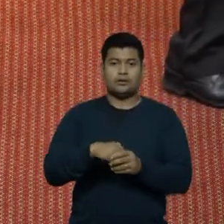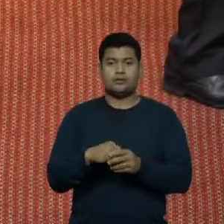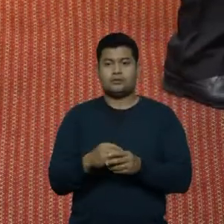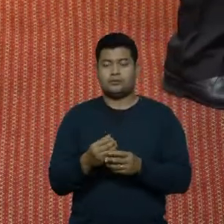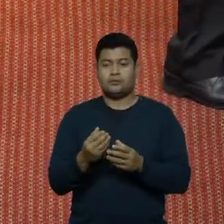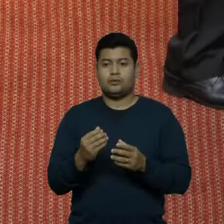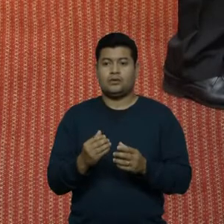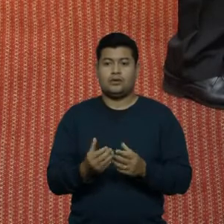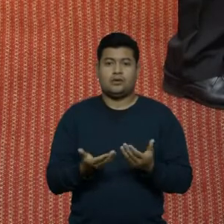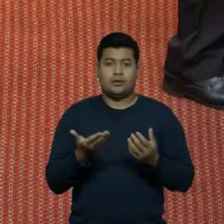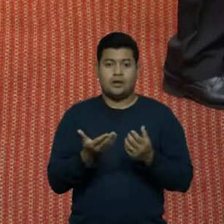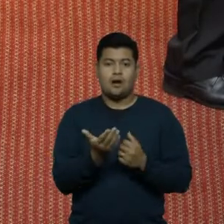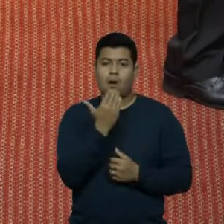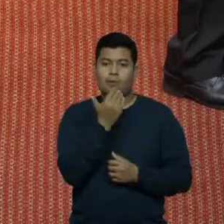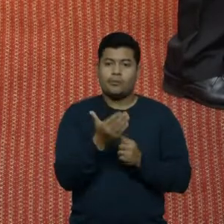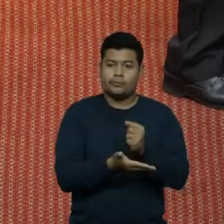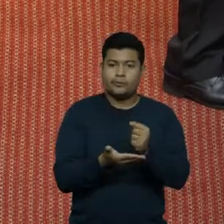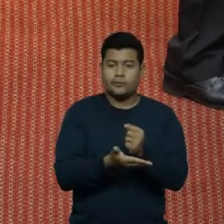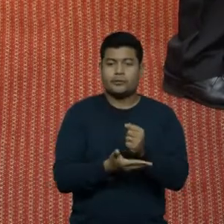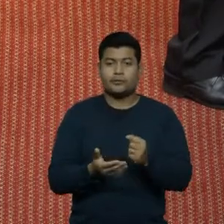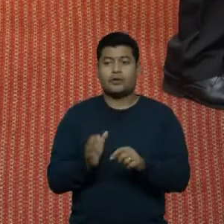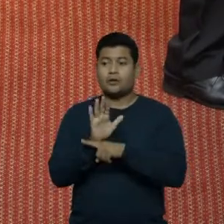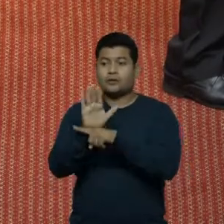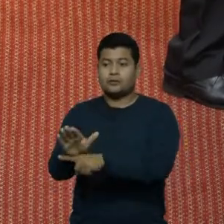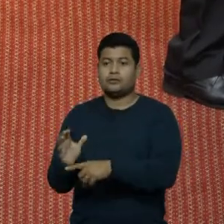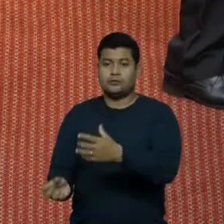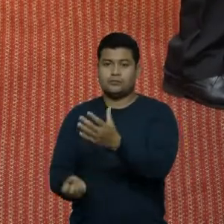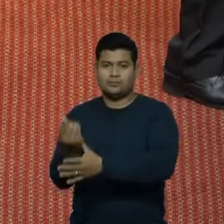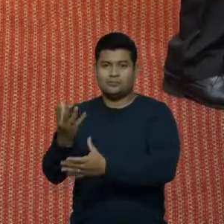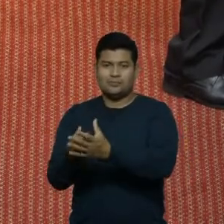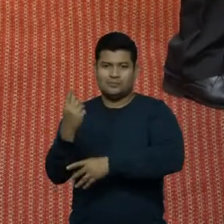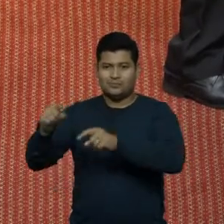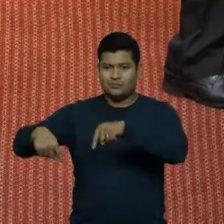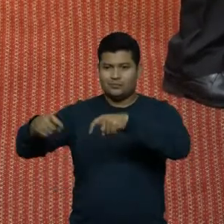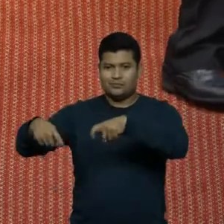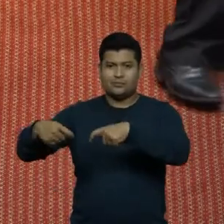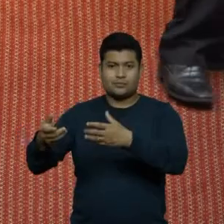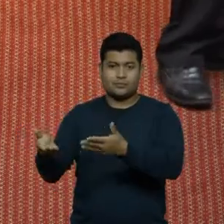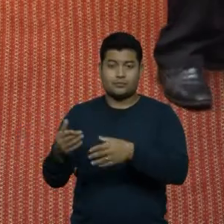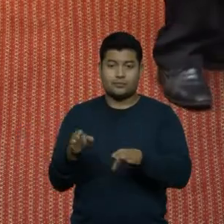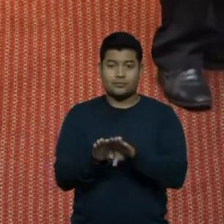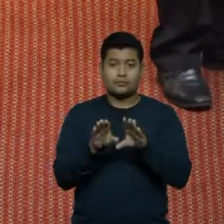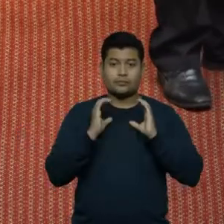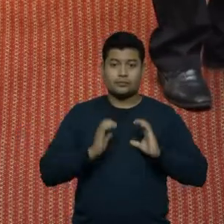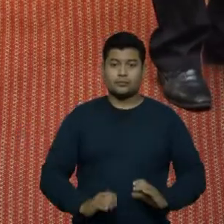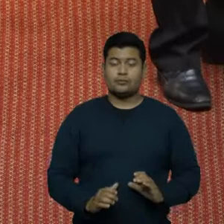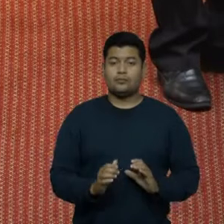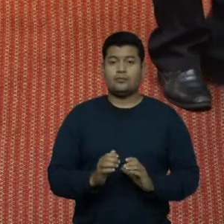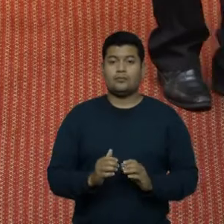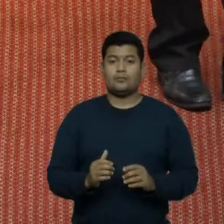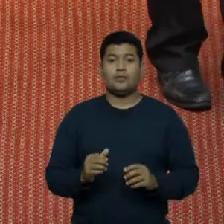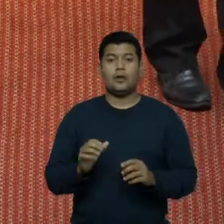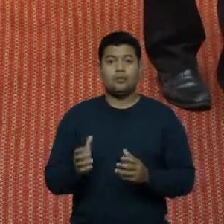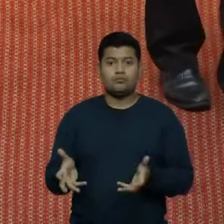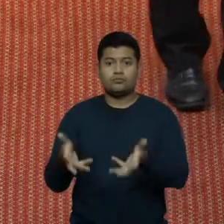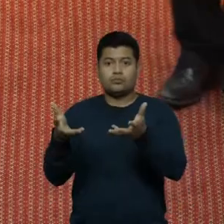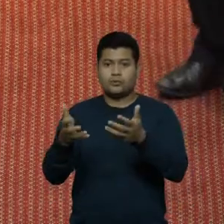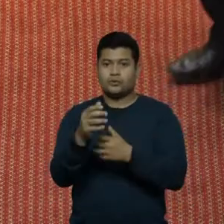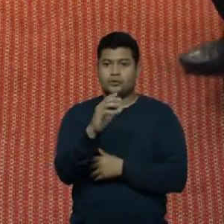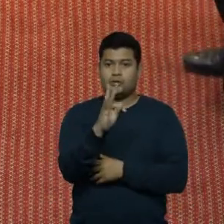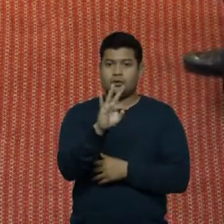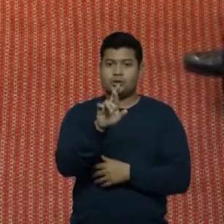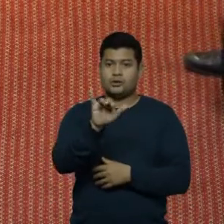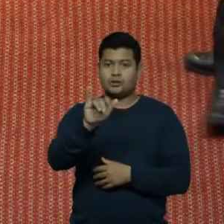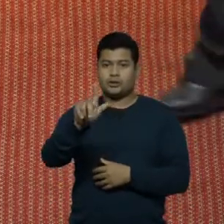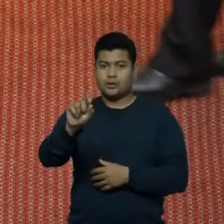volta ajudando nosso produtor rural ajudando o nosso cidadão Catarinense já teríamos um incentivo para o trigo e já